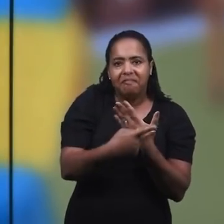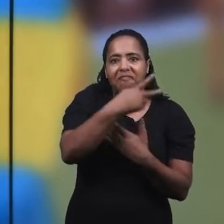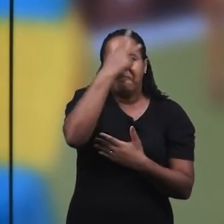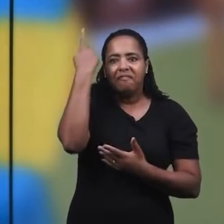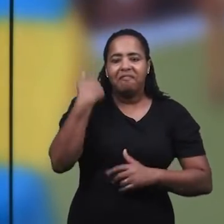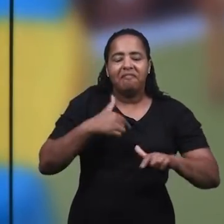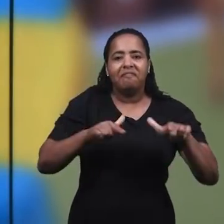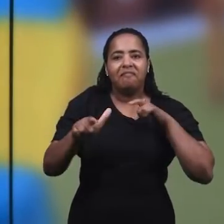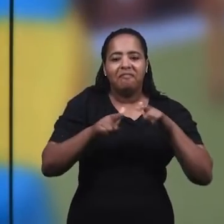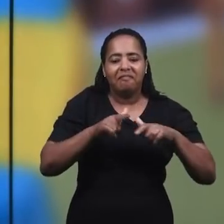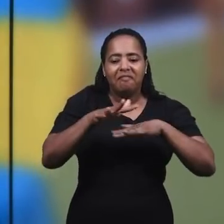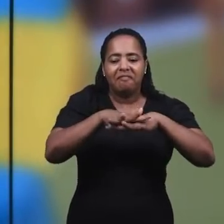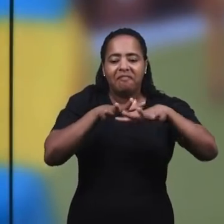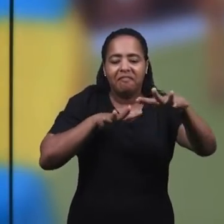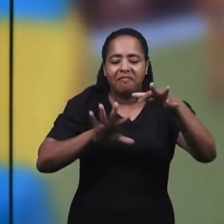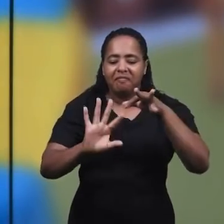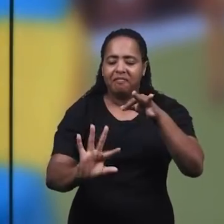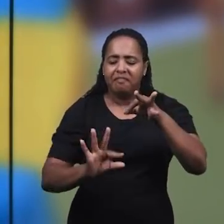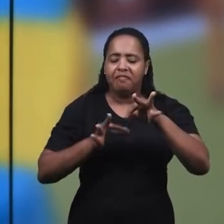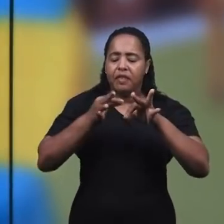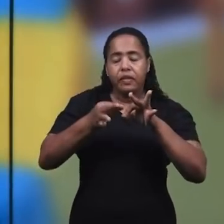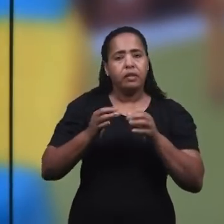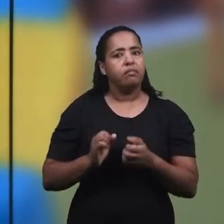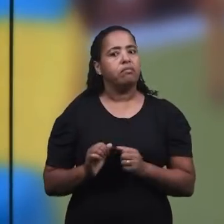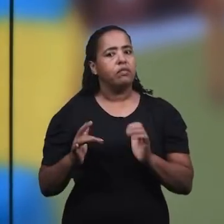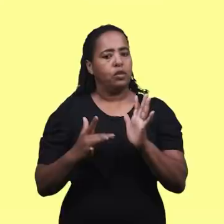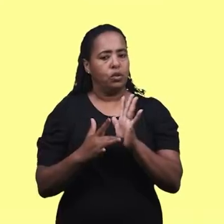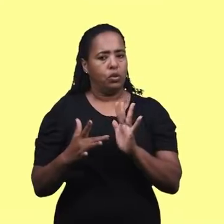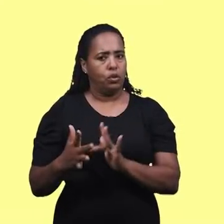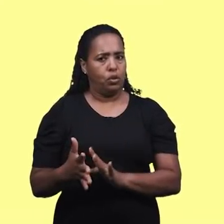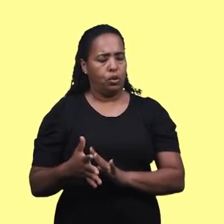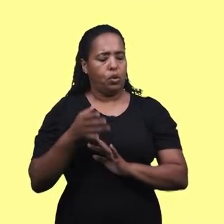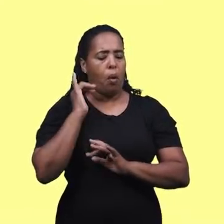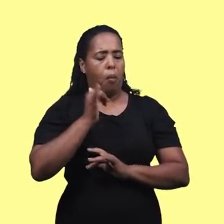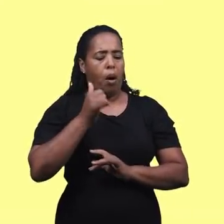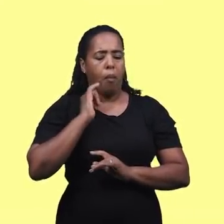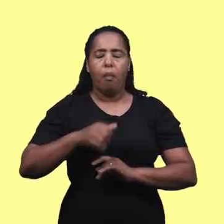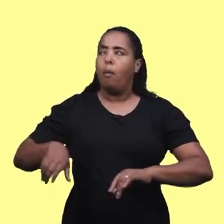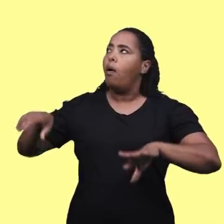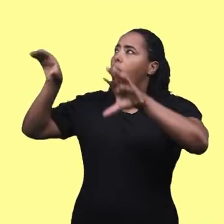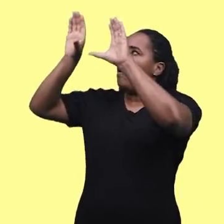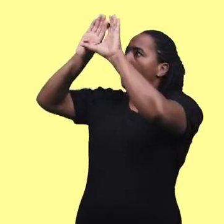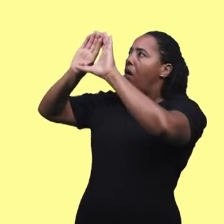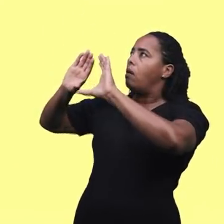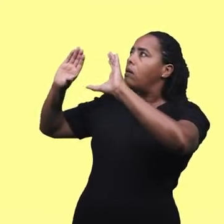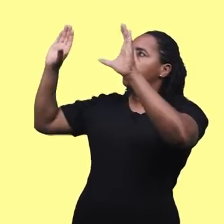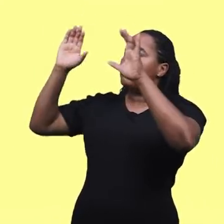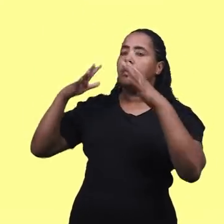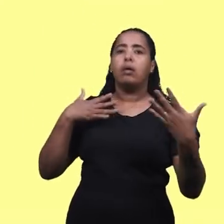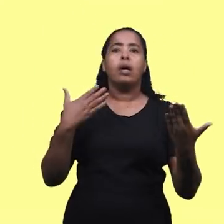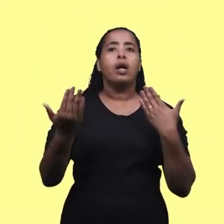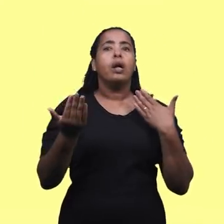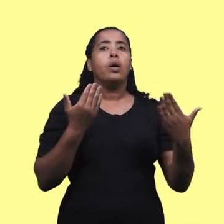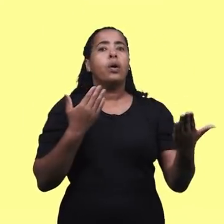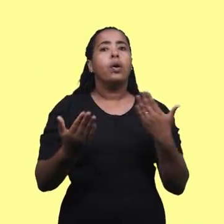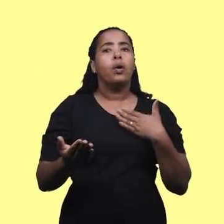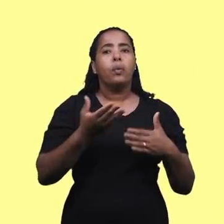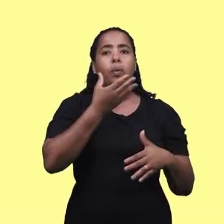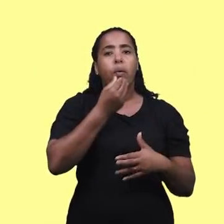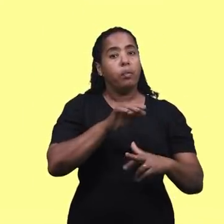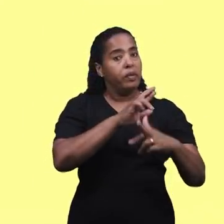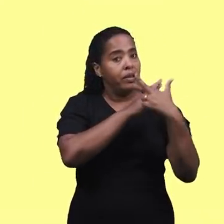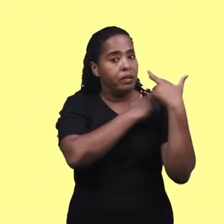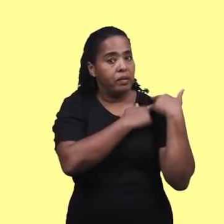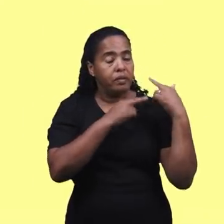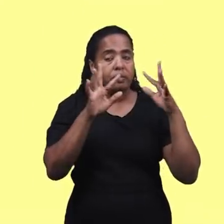vinha. E então Jesus contou que o reino dos céus é semelhante a um homem, a um pai